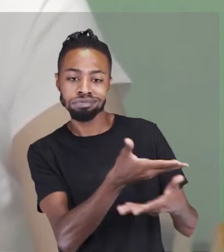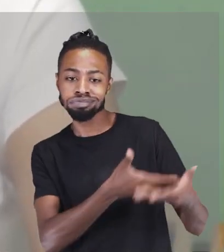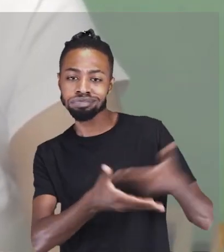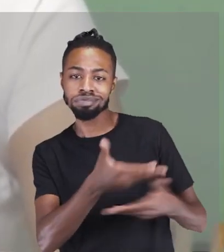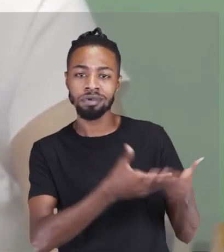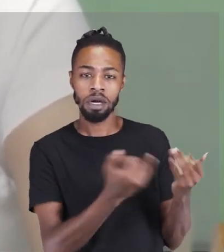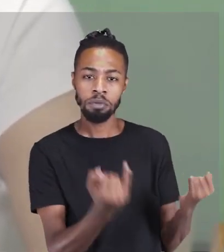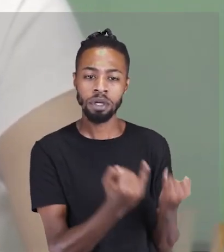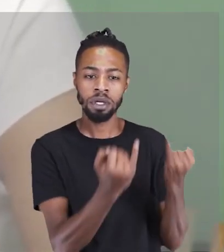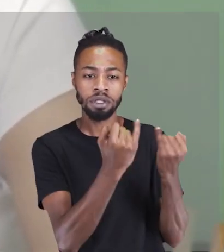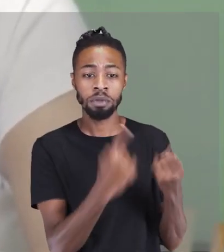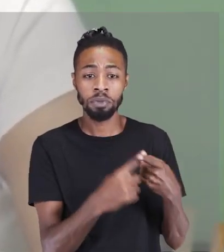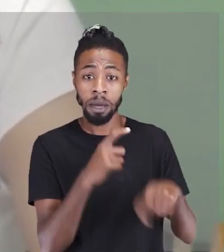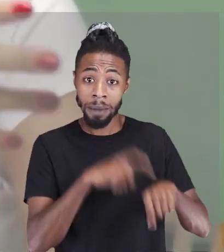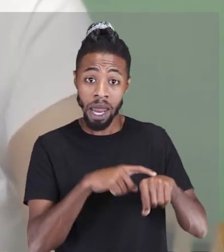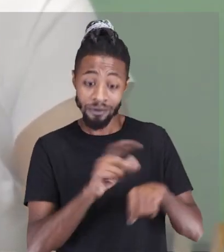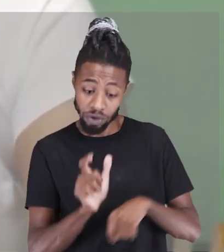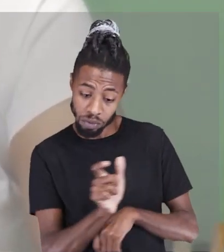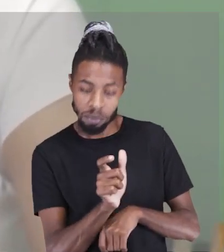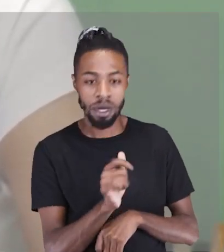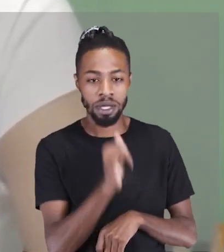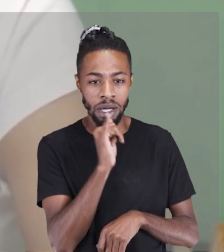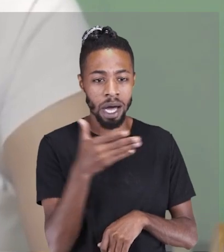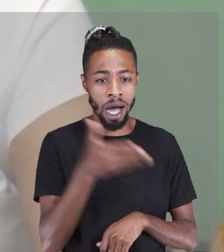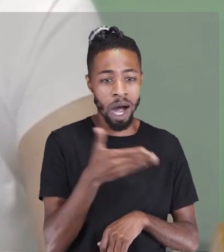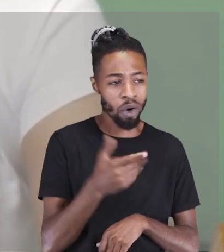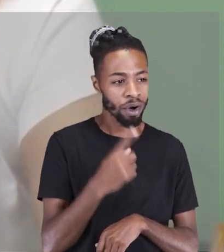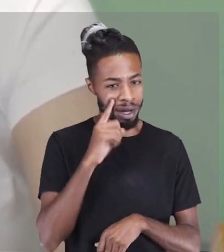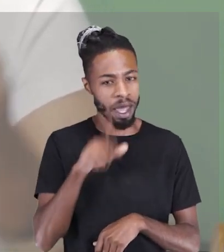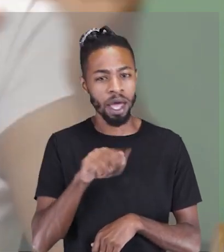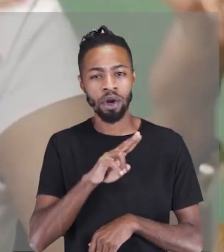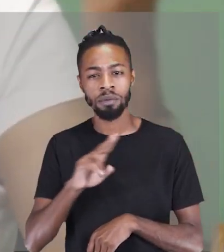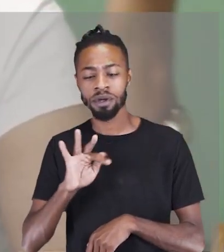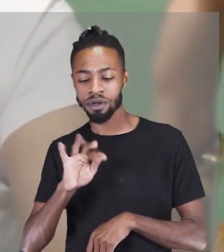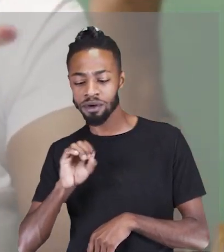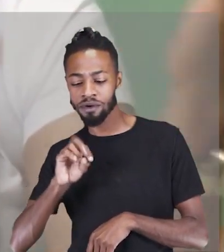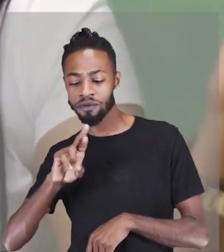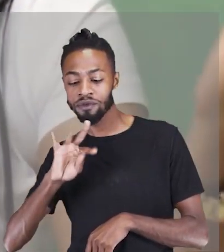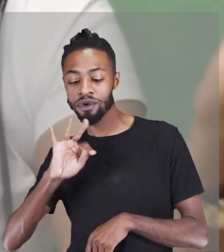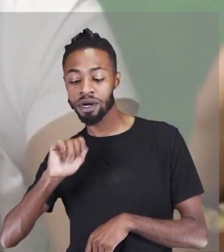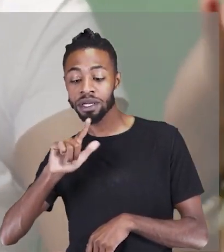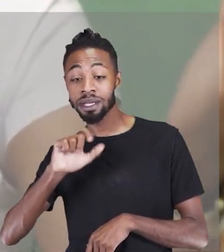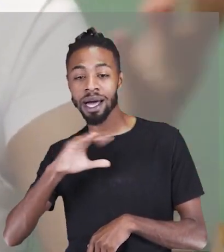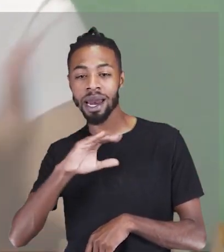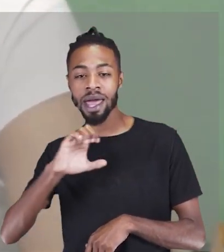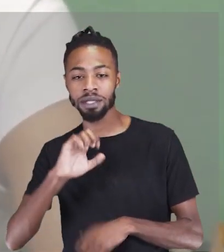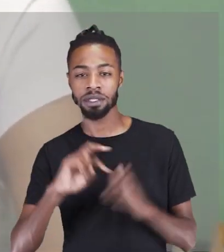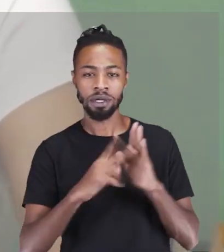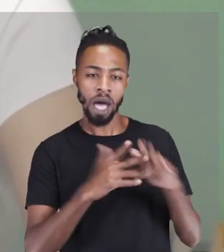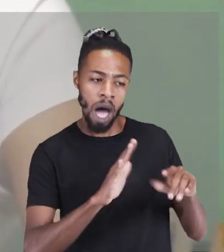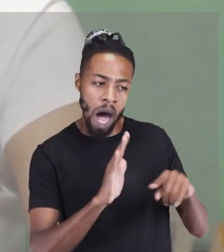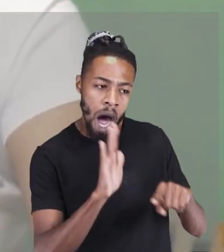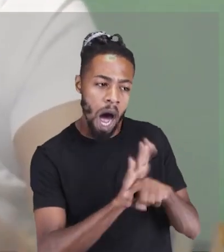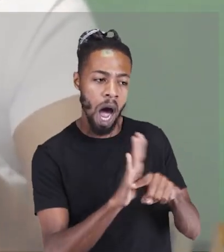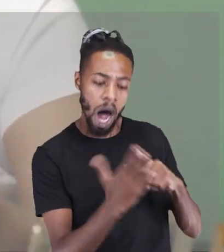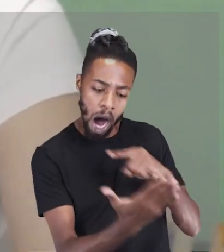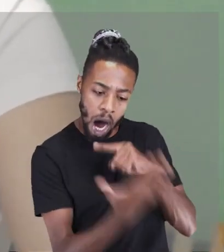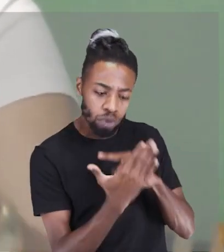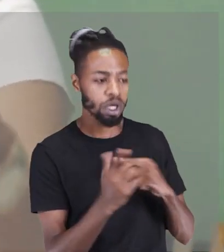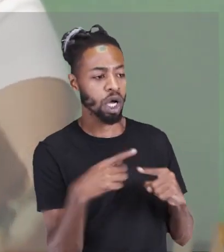falei, fortalece aí, porque a palavra do momento na gíria e nas comunidades periféricas é